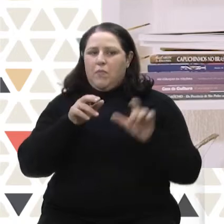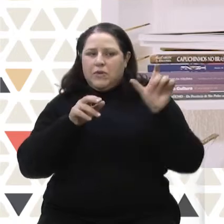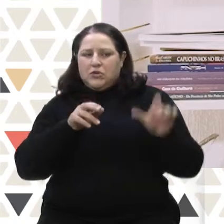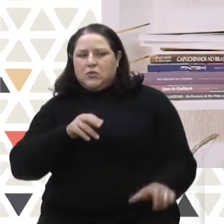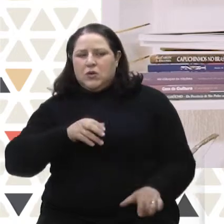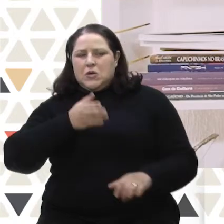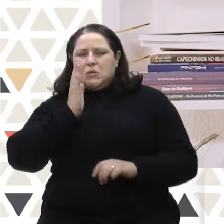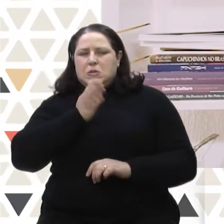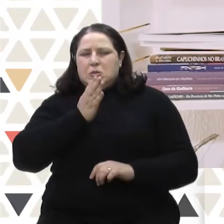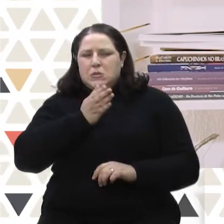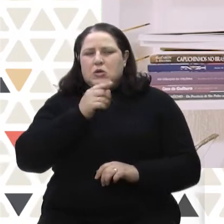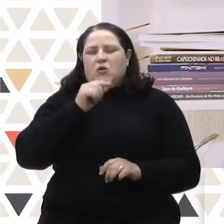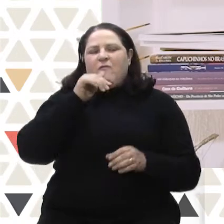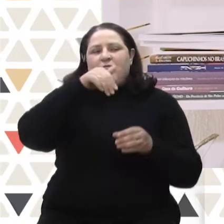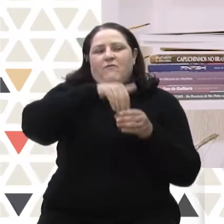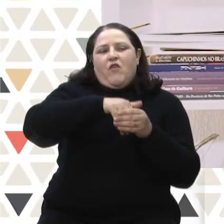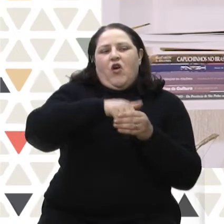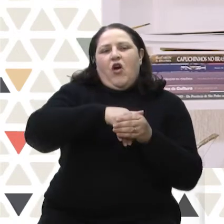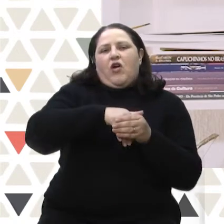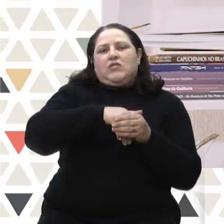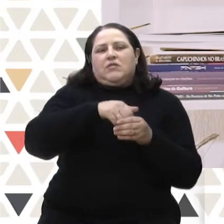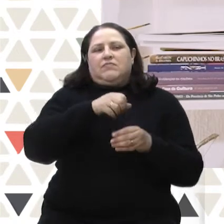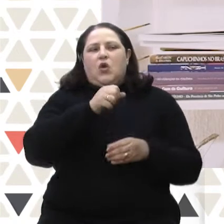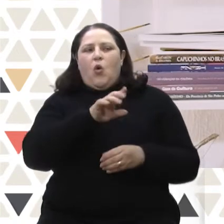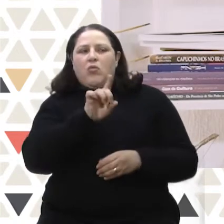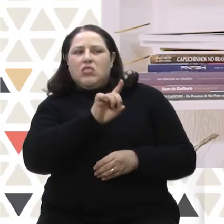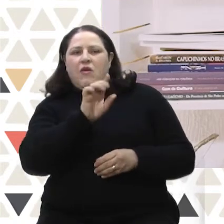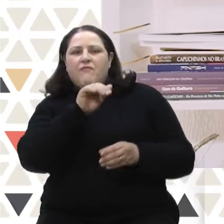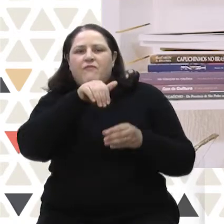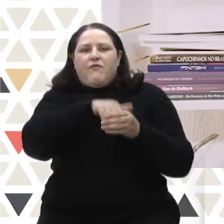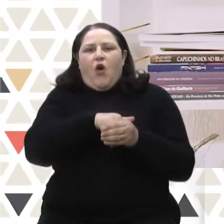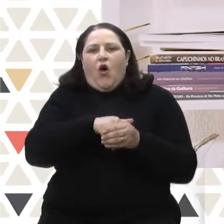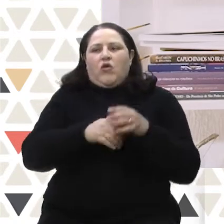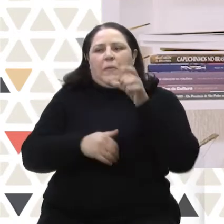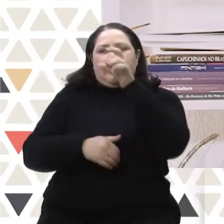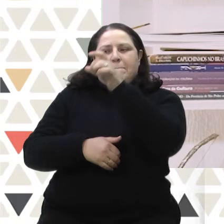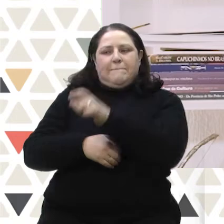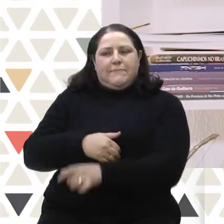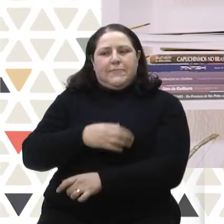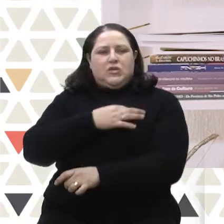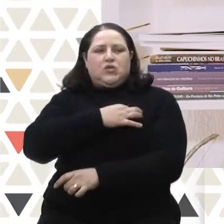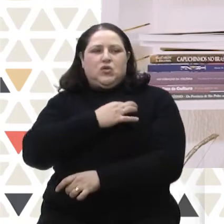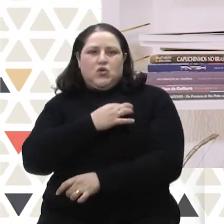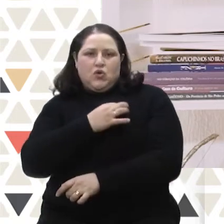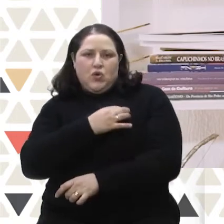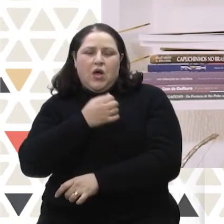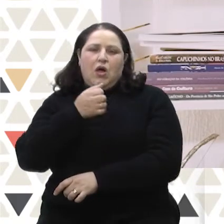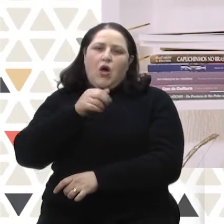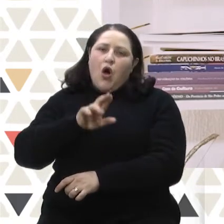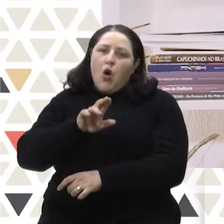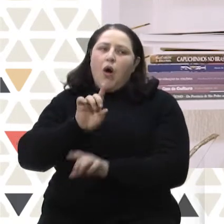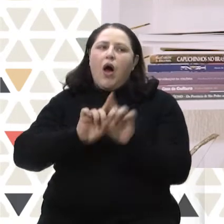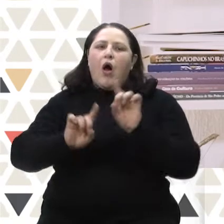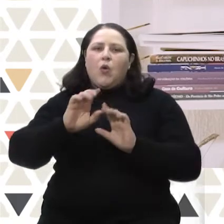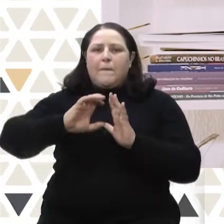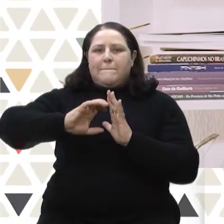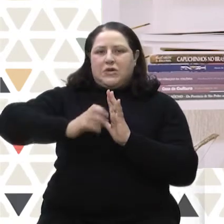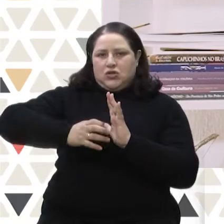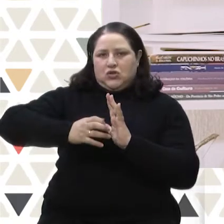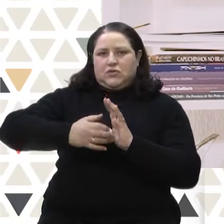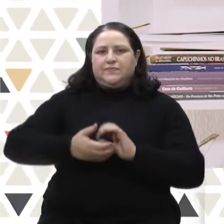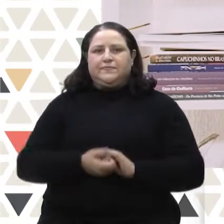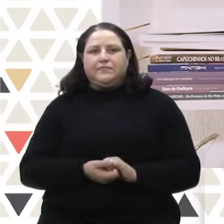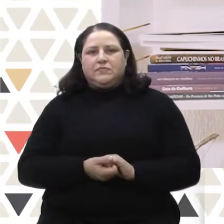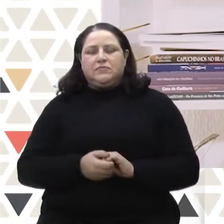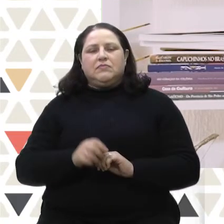ou grave ameaça para coagir alguém a votar ou não votar em determinado candidato